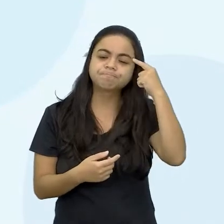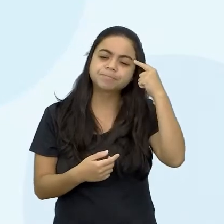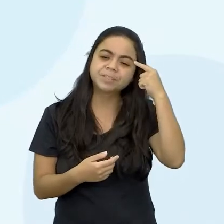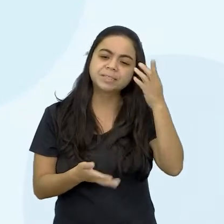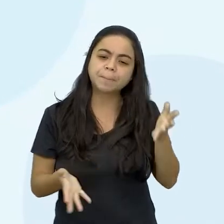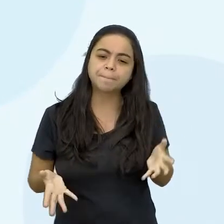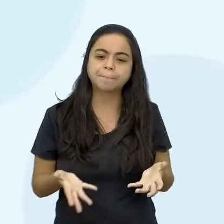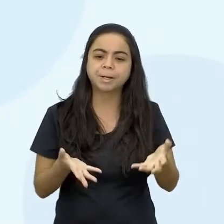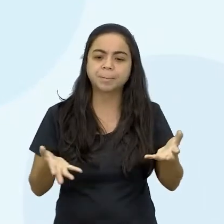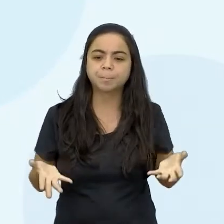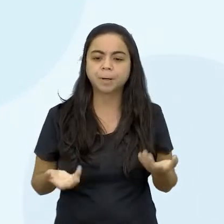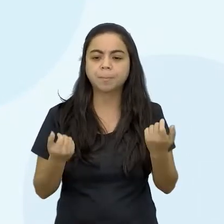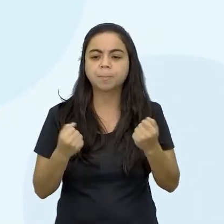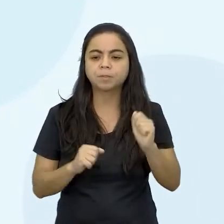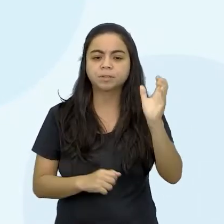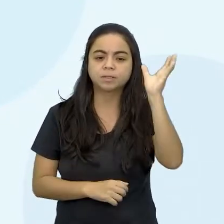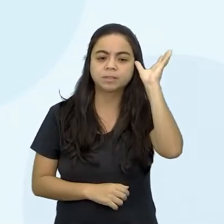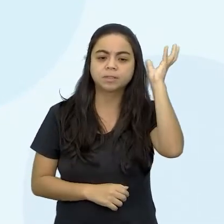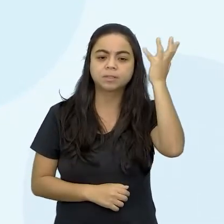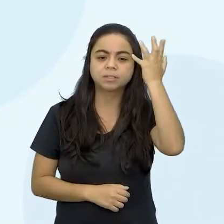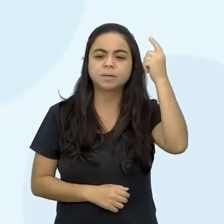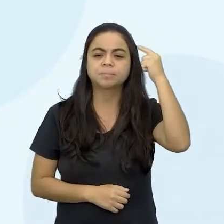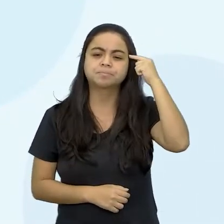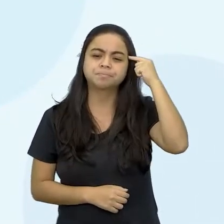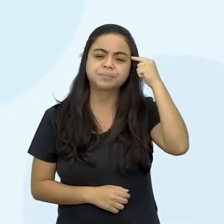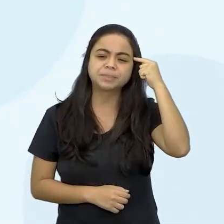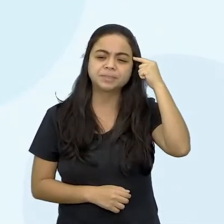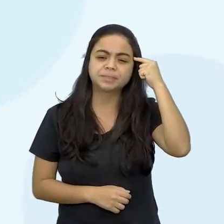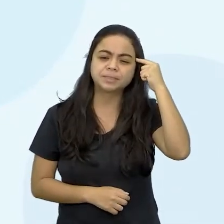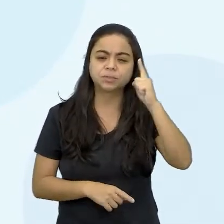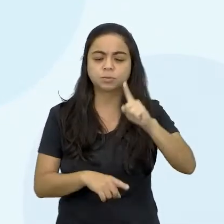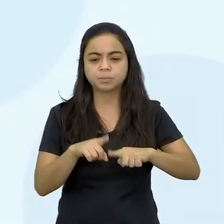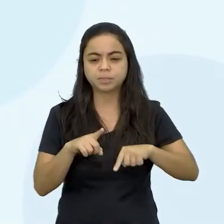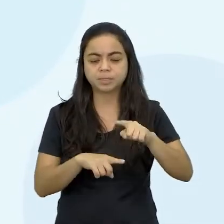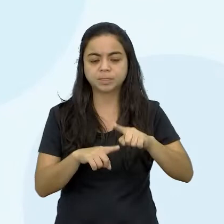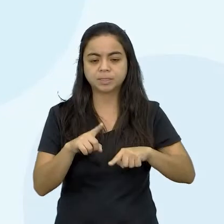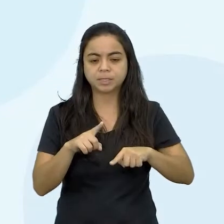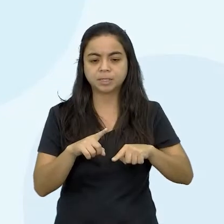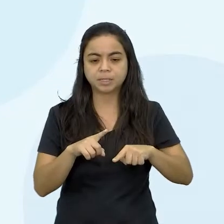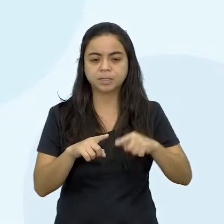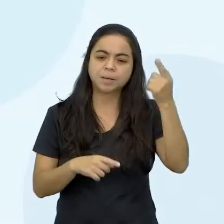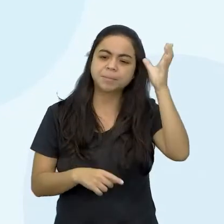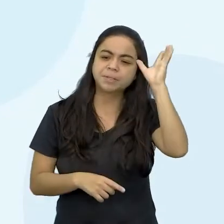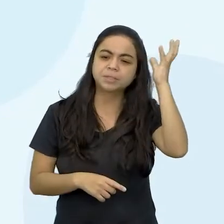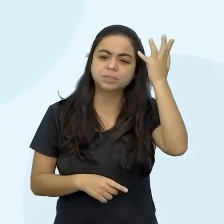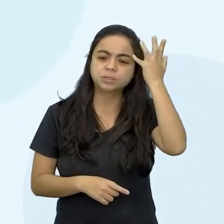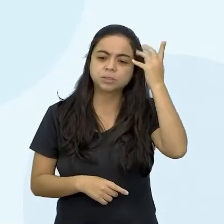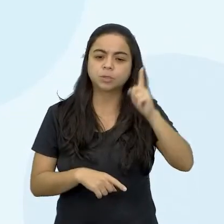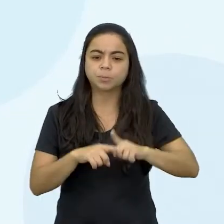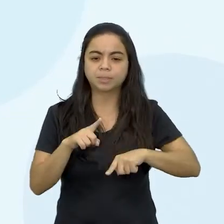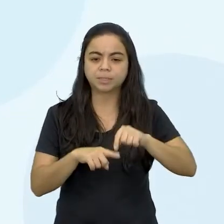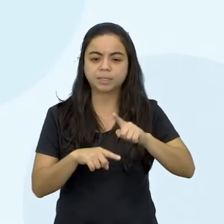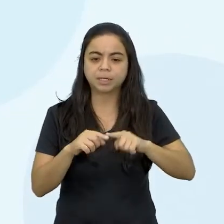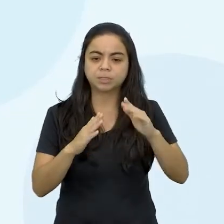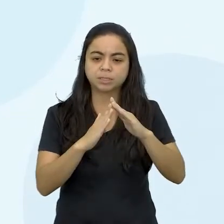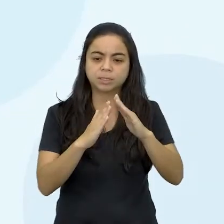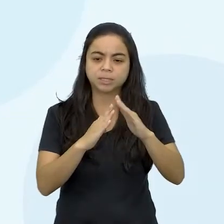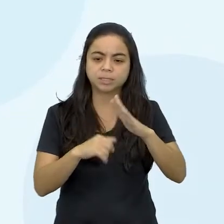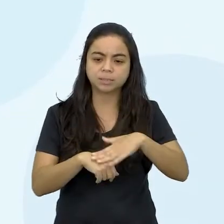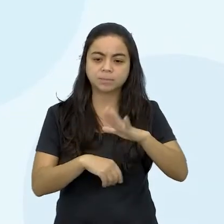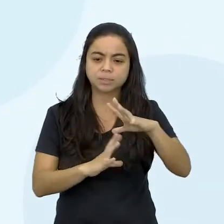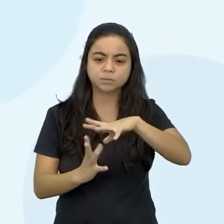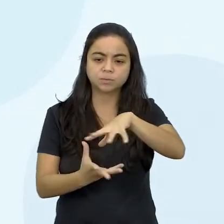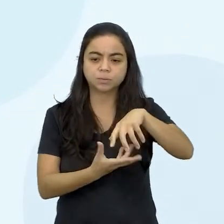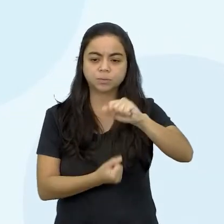começar a mobilizar ali possíveis soluções soluções do que Mas vamos pensar em soluções aí de recursos de uma casa mais